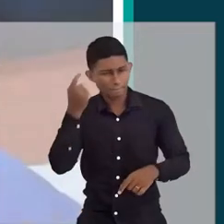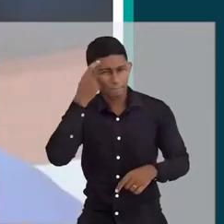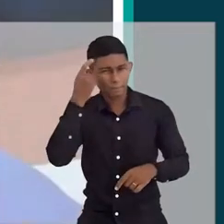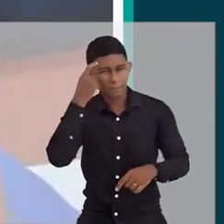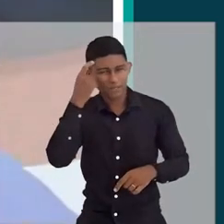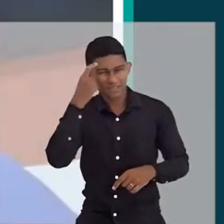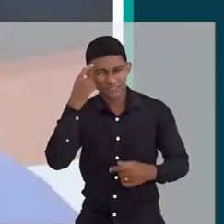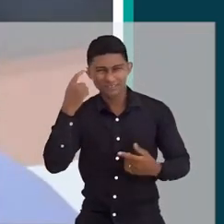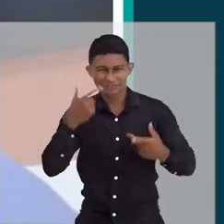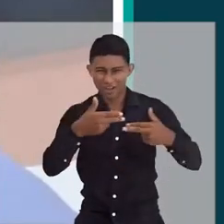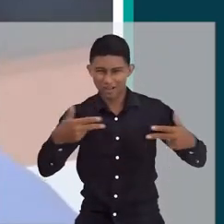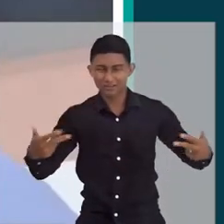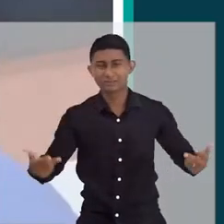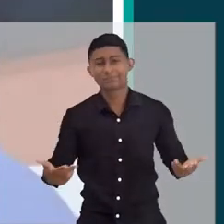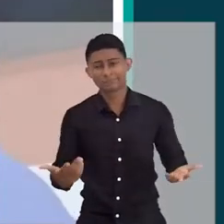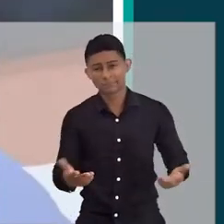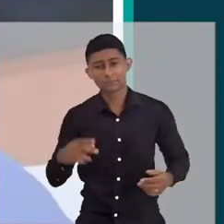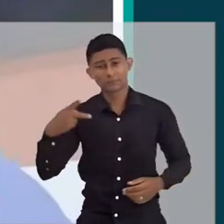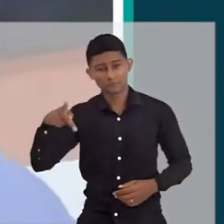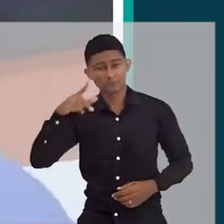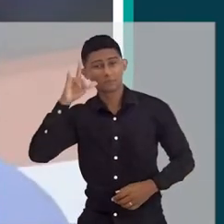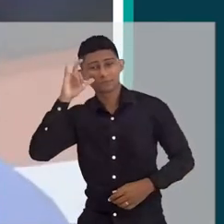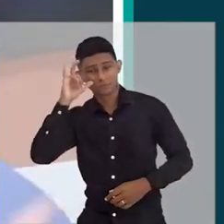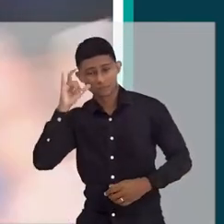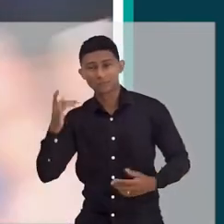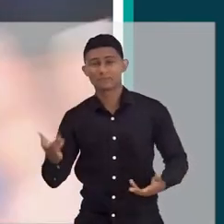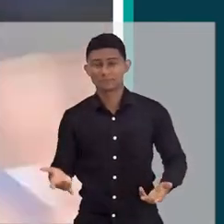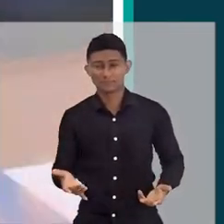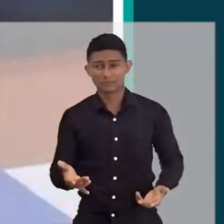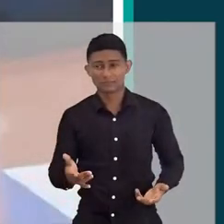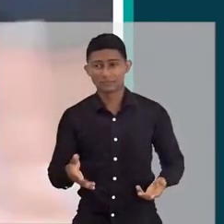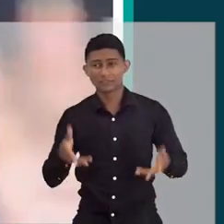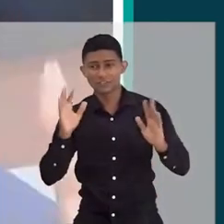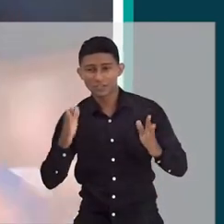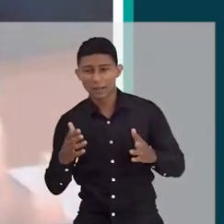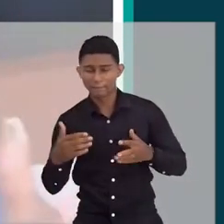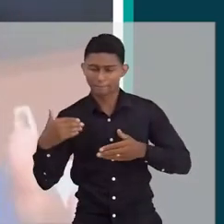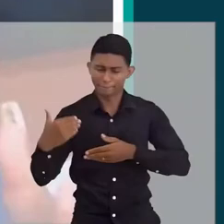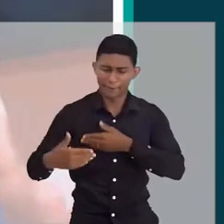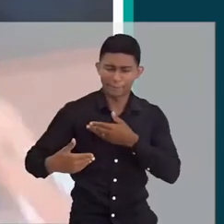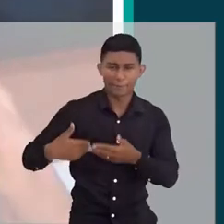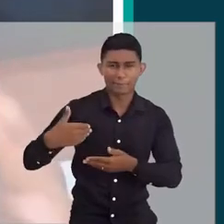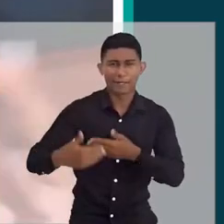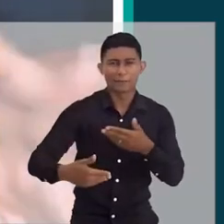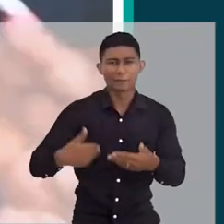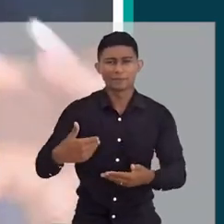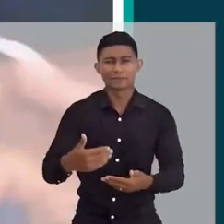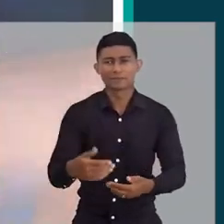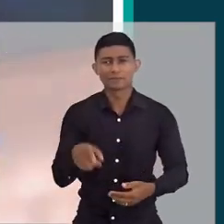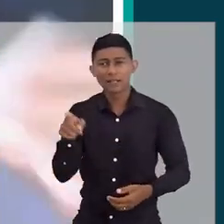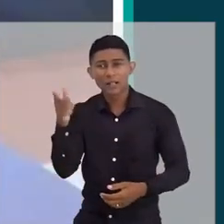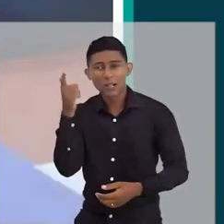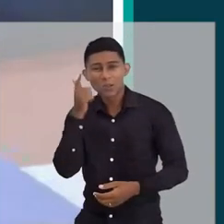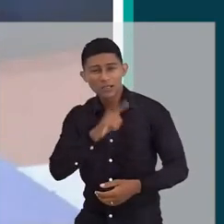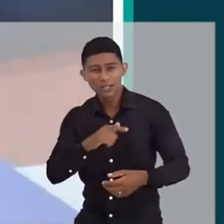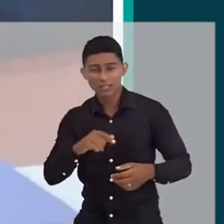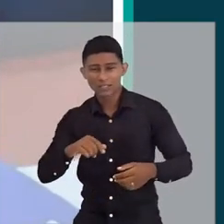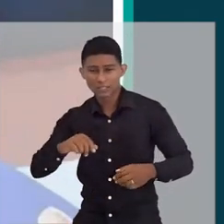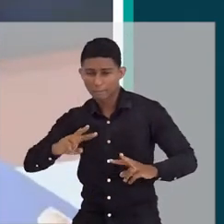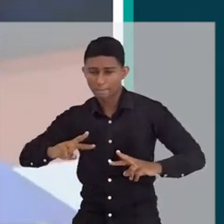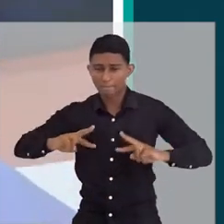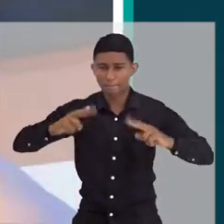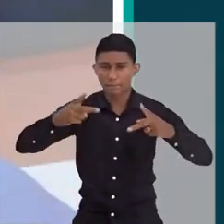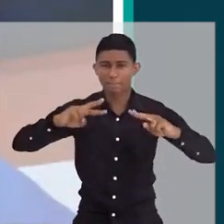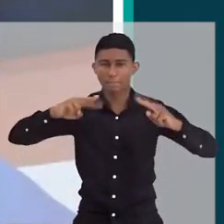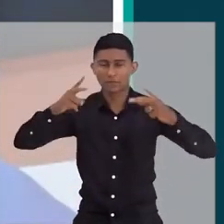decolonização mental, enfim. Ela tem ali um Instagram que está engatinhando. Ela é 3 vezes maior que a